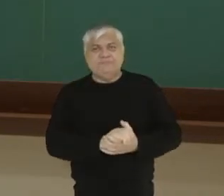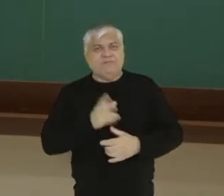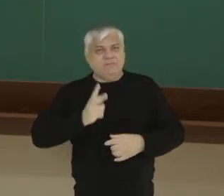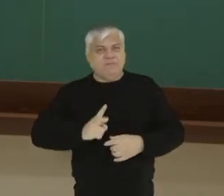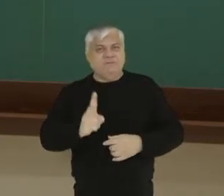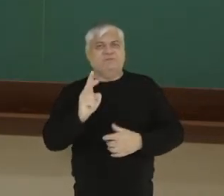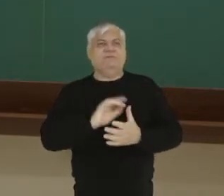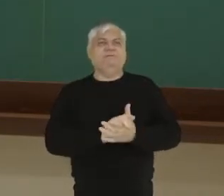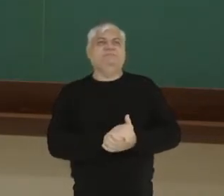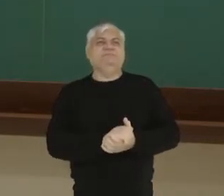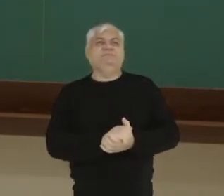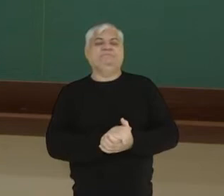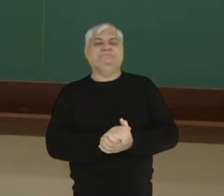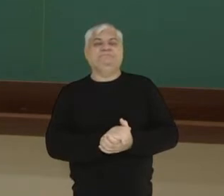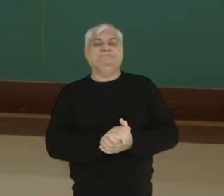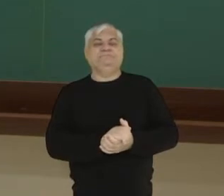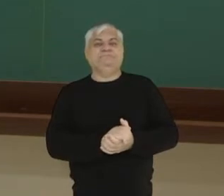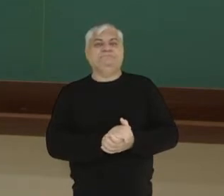continuando, então.